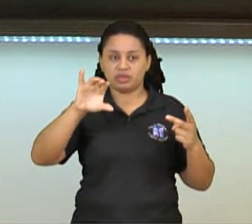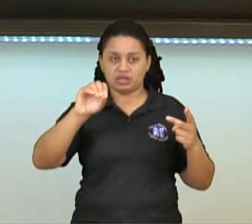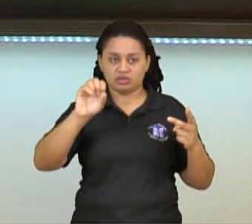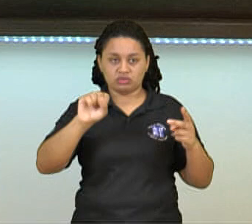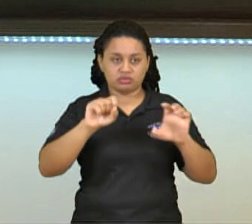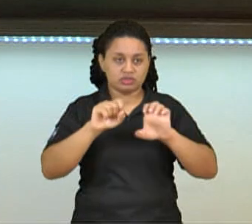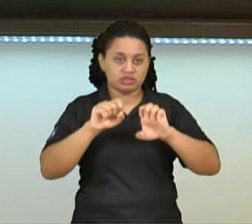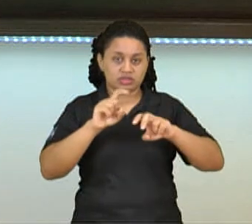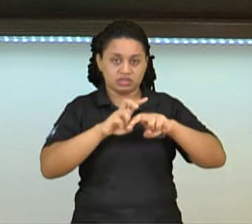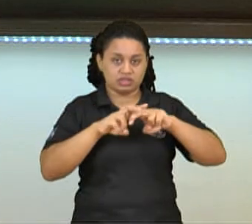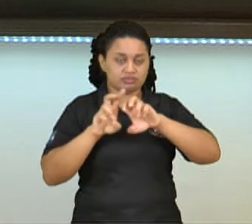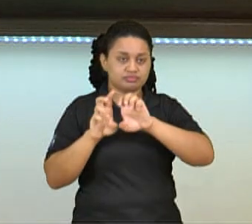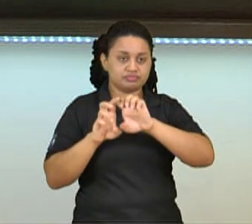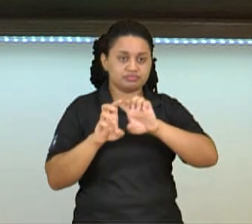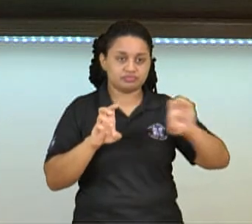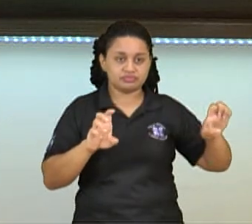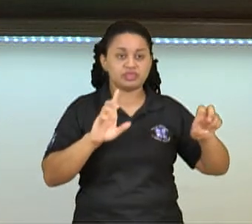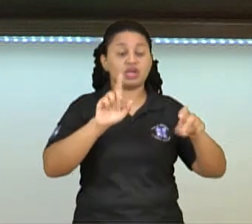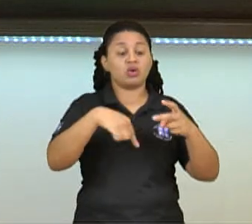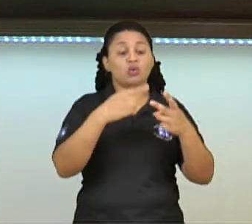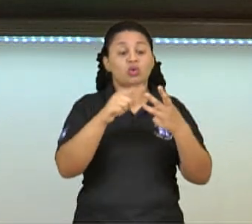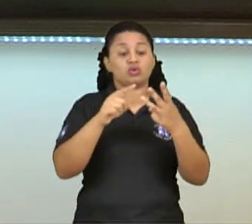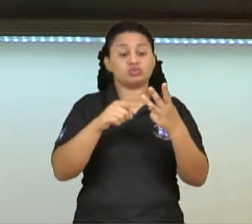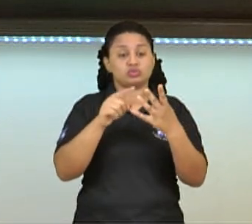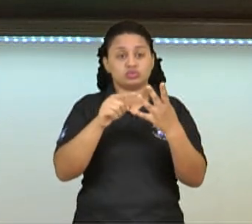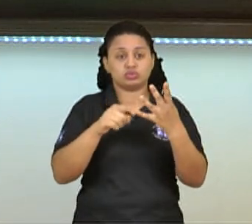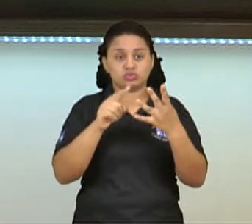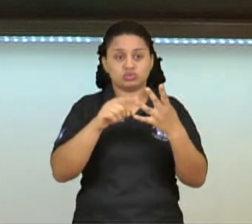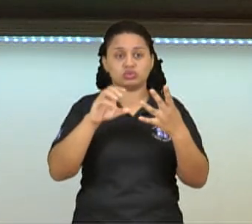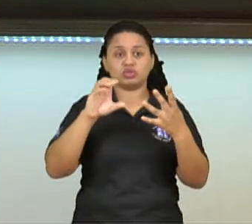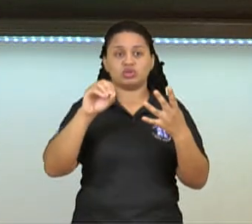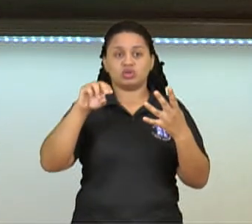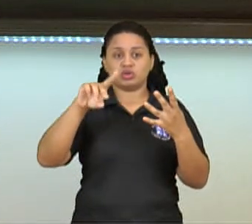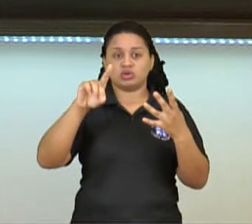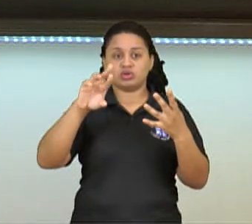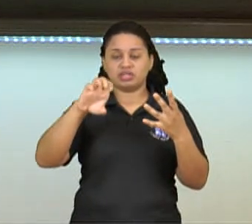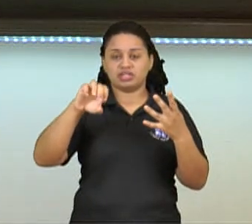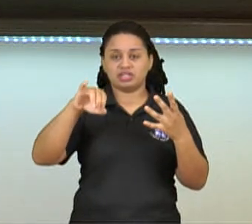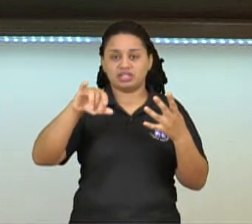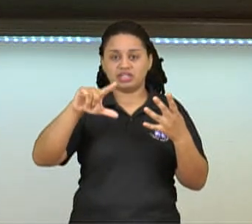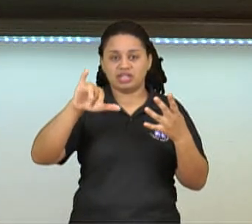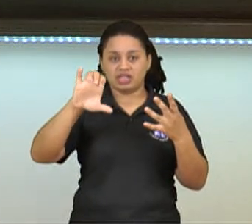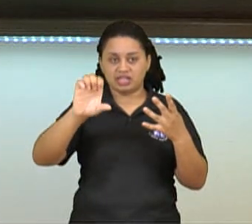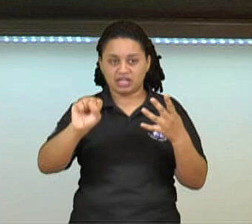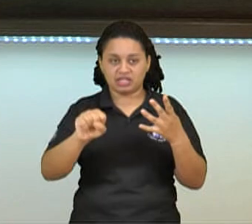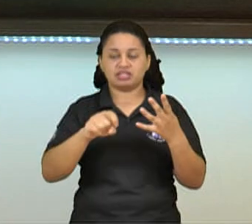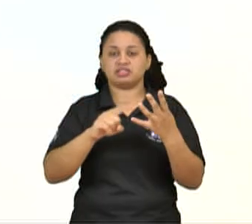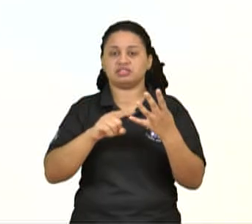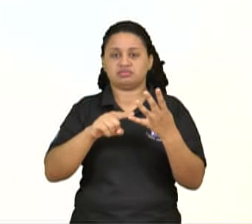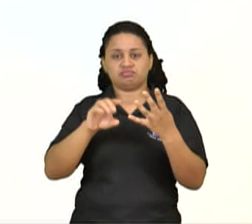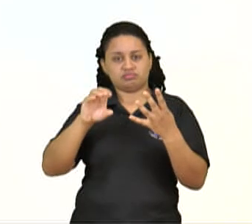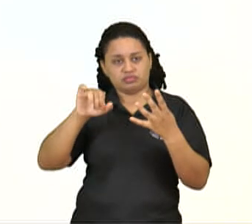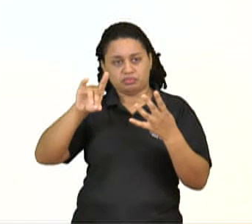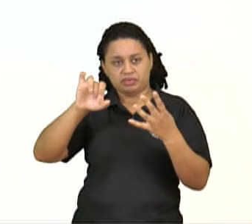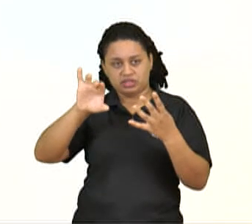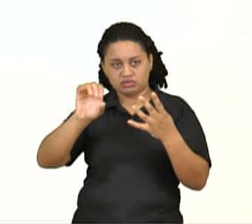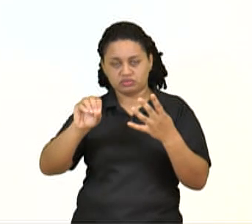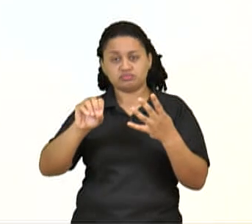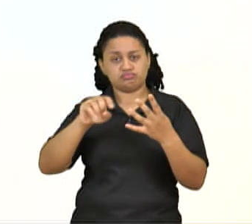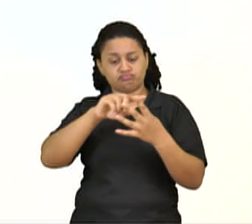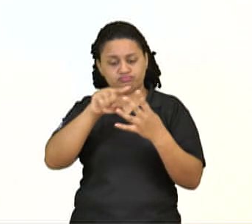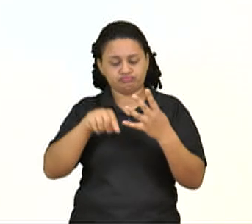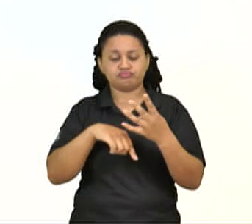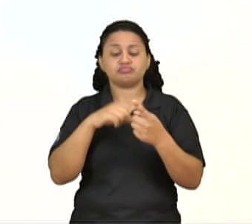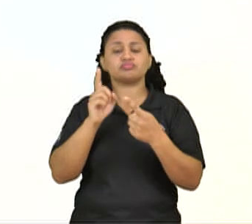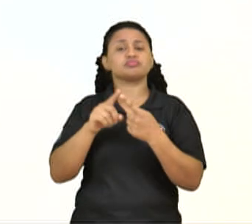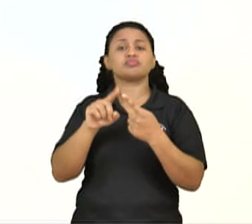os cordeliers e o planície. Vamos ver um pouco quais são as ideias que estavam nesses grupos? Bom, os girondinos,